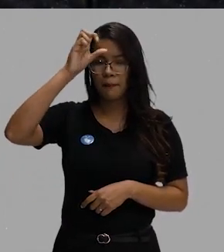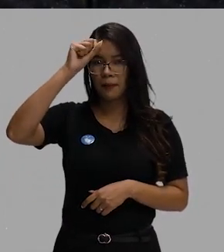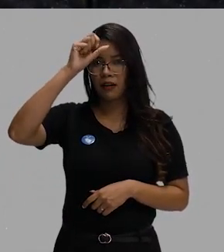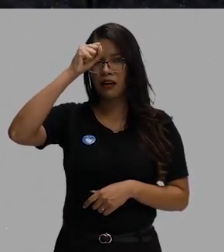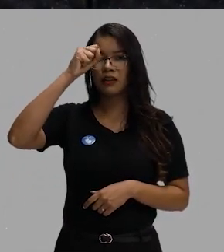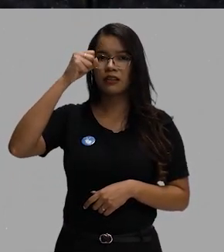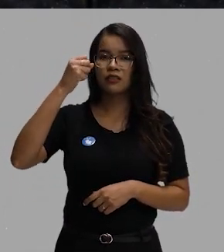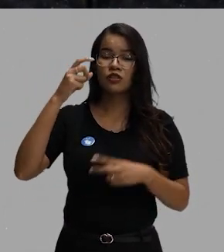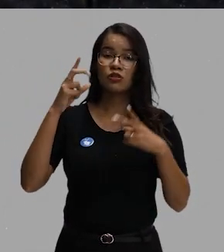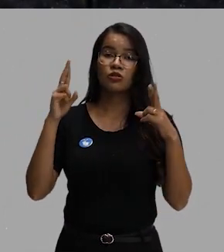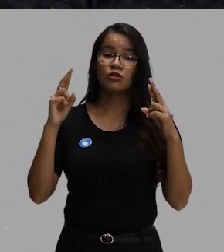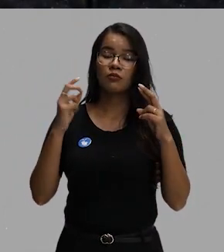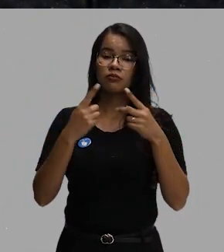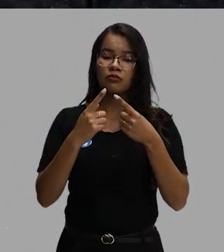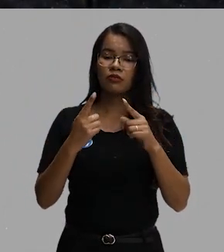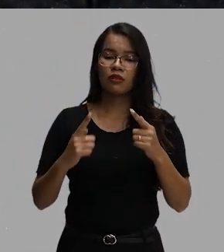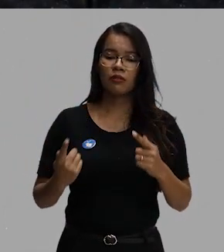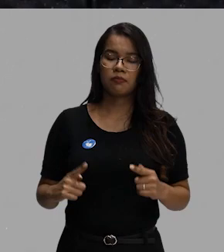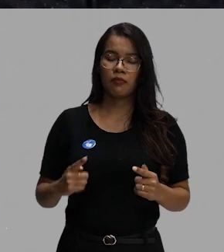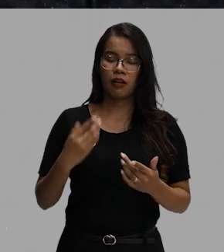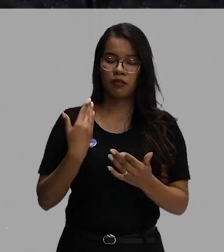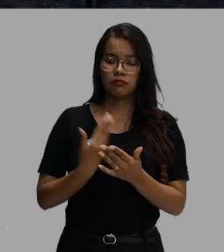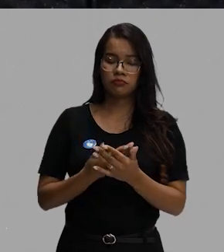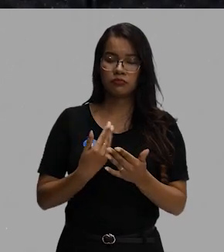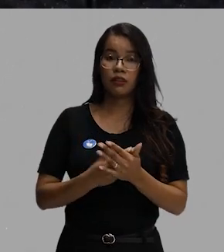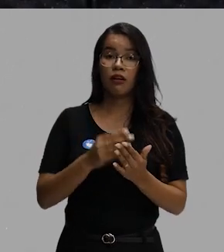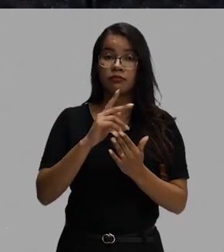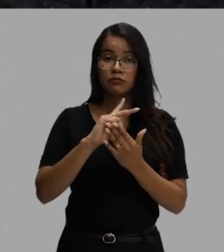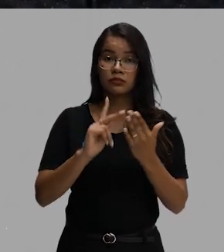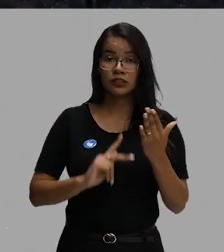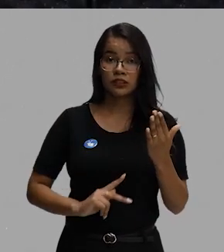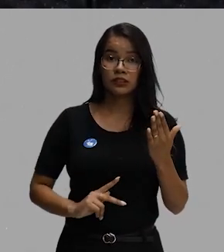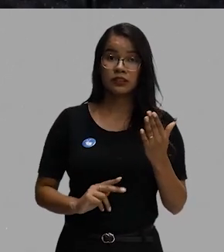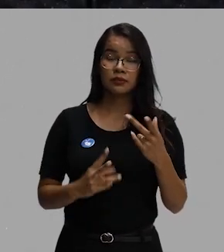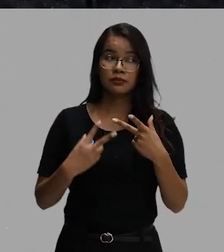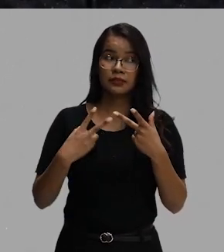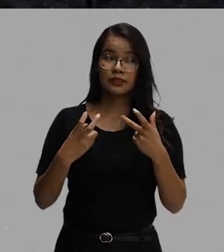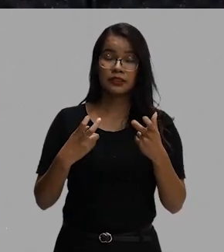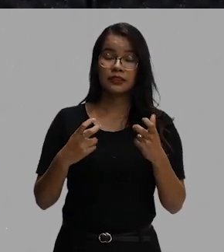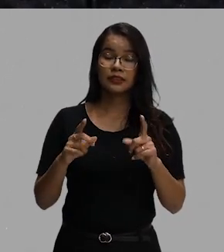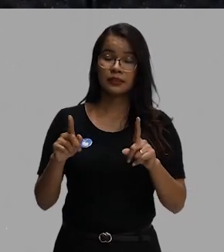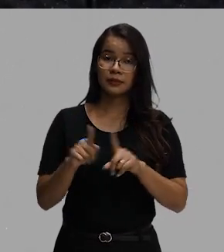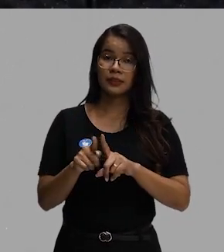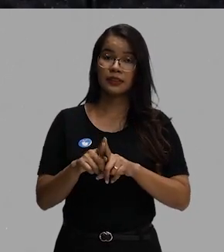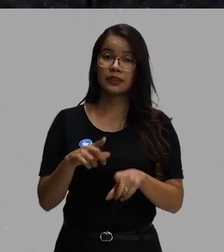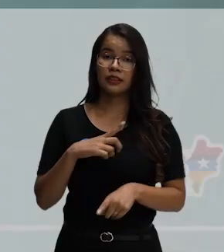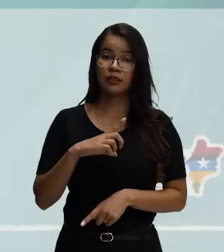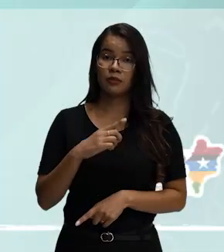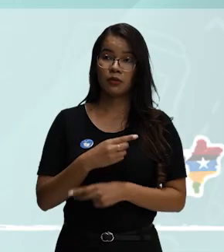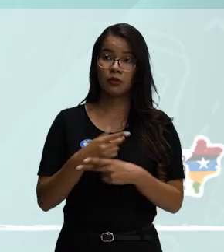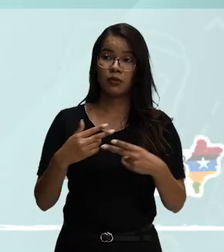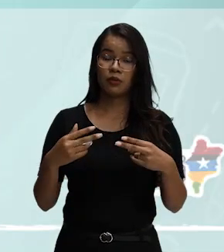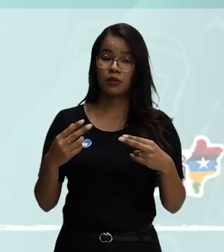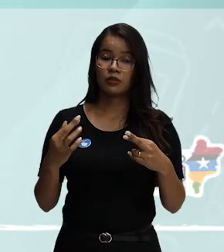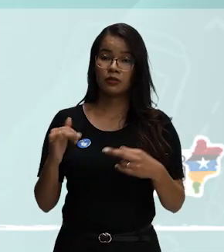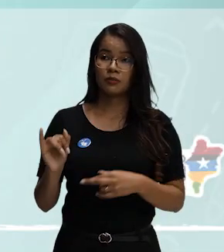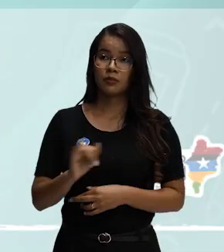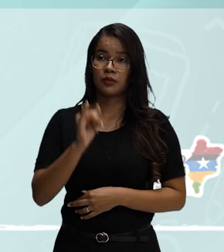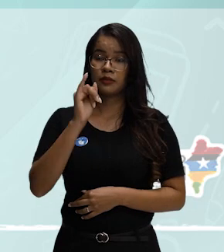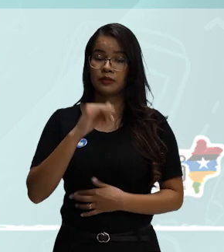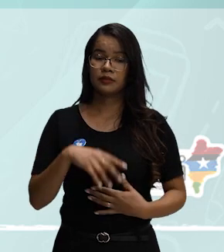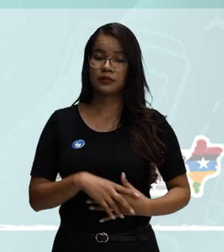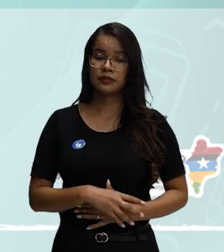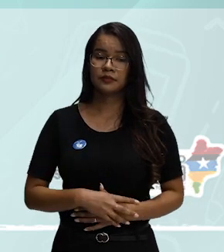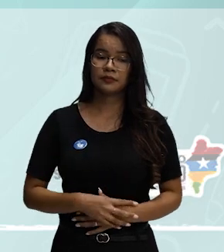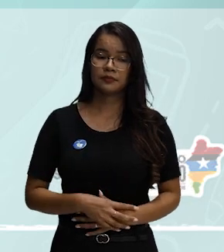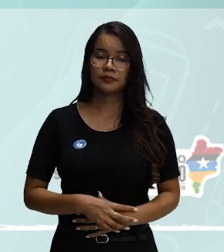de gramática ao estudar poemas como esse. Observa que também tem uma coisa importante. Eu vou voltar aqui num poema para você ver, olha